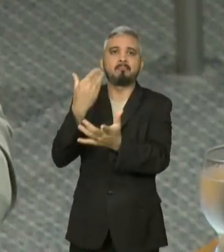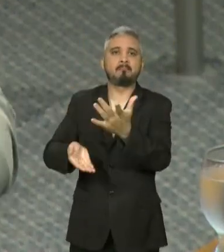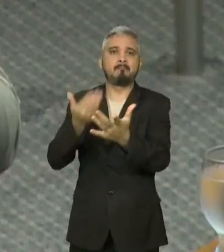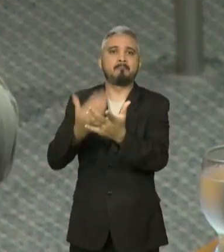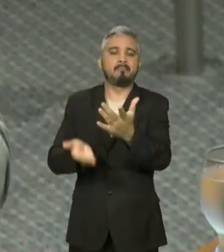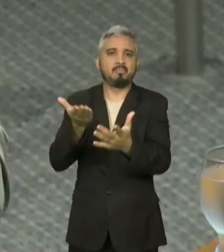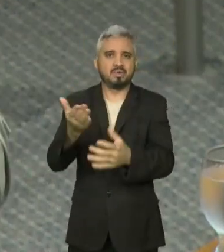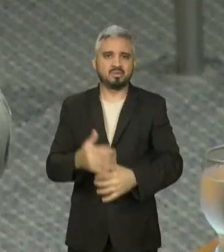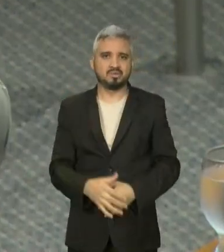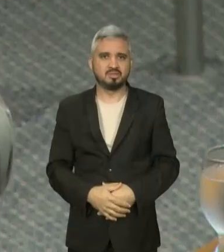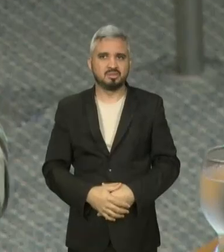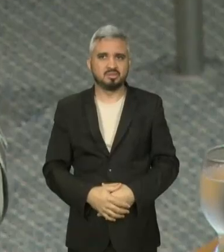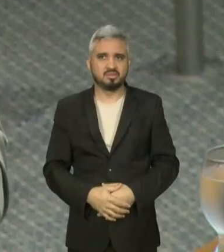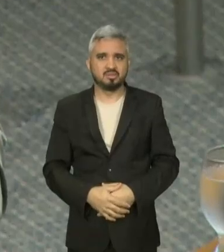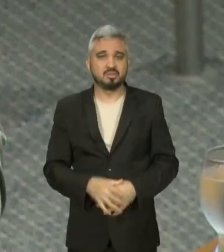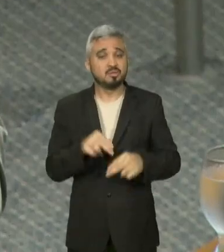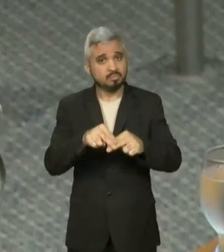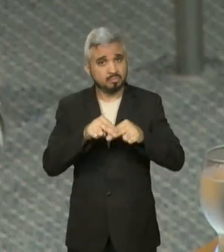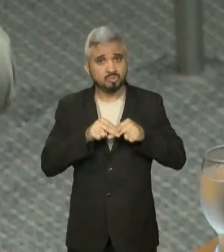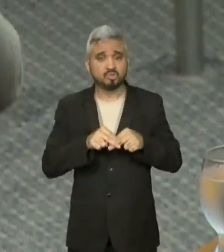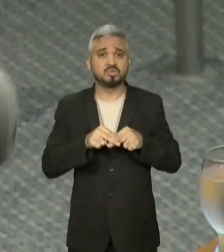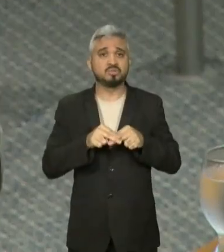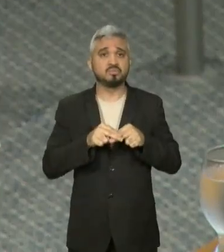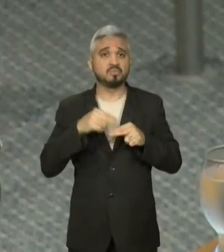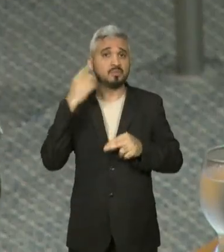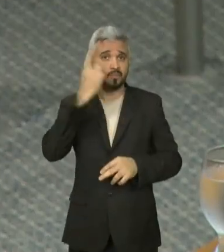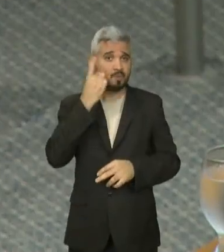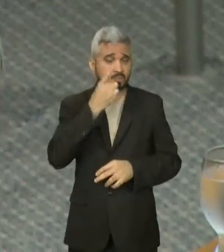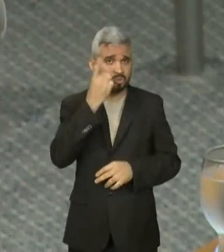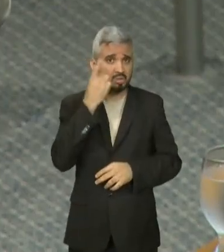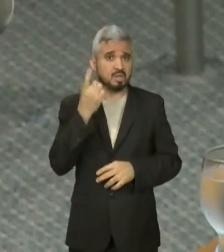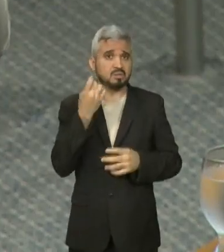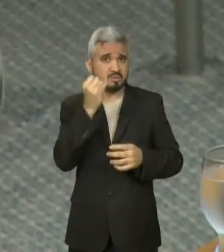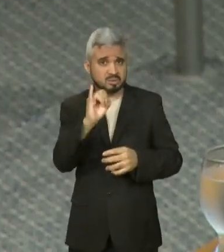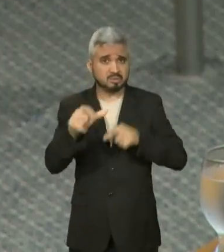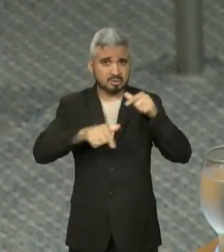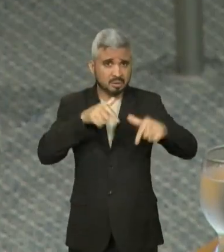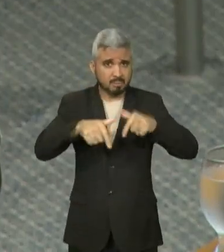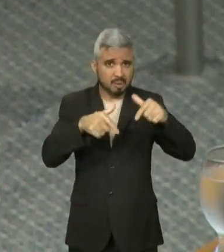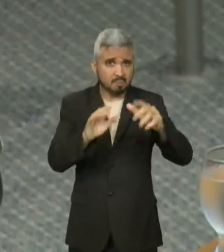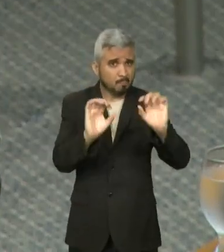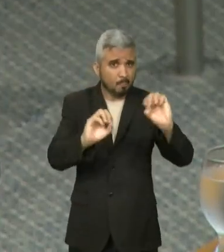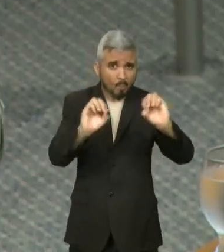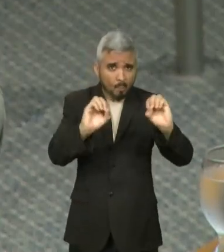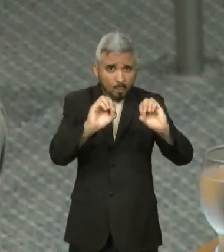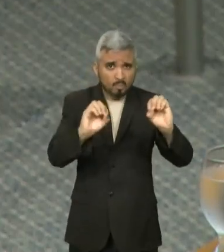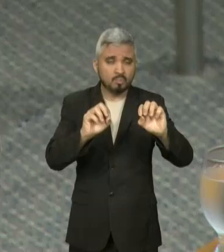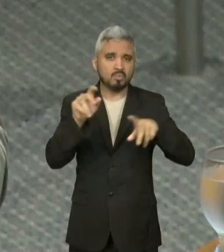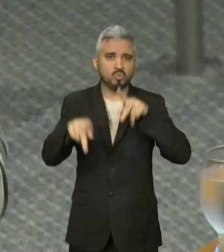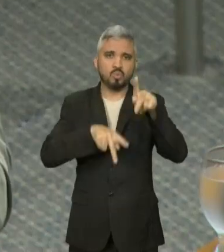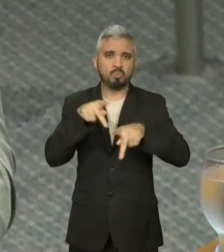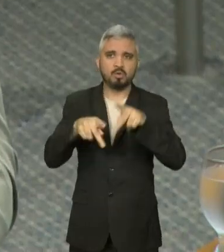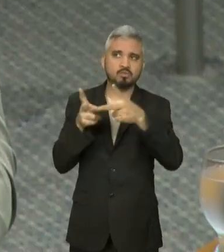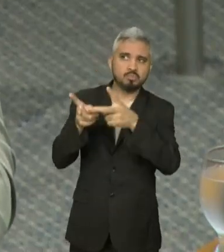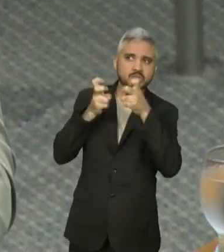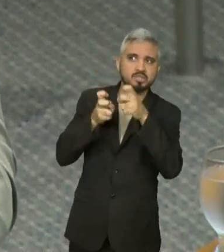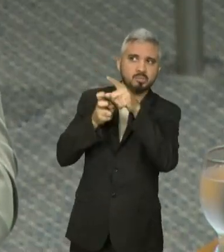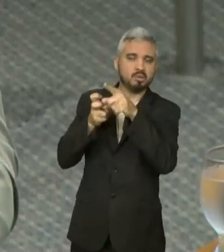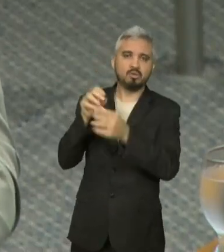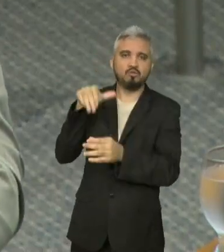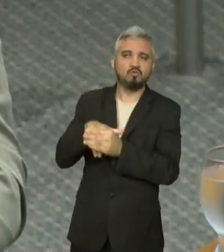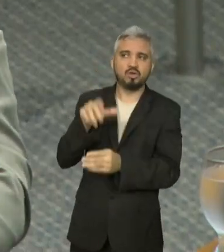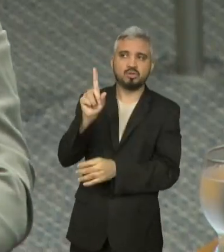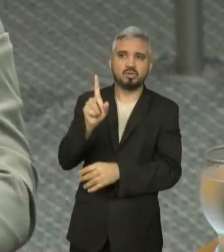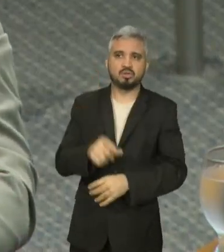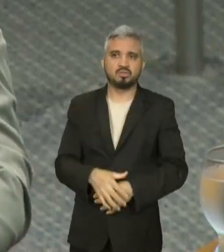realidade. Político que não trabalha, que não fez, o povo não quer mais no poder. Porque bota na cabeça de vocês,